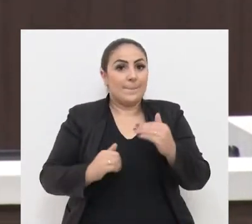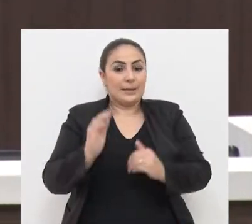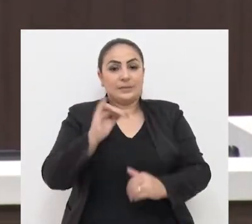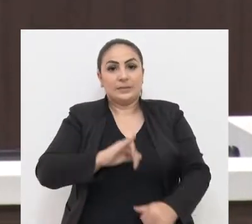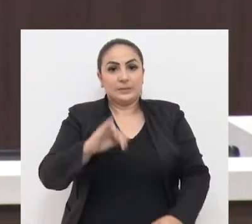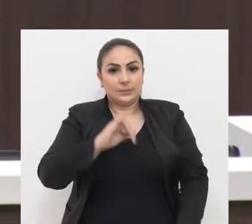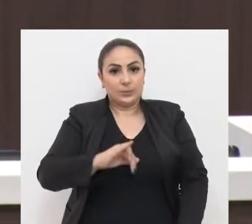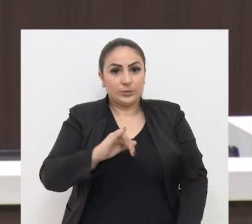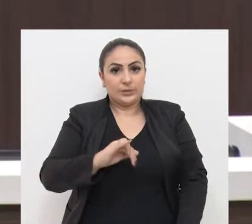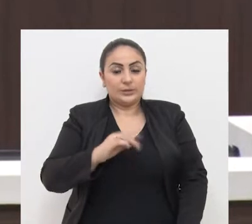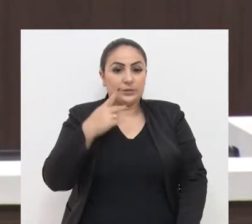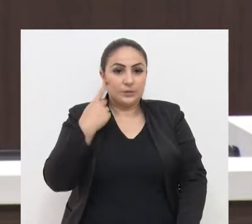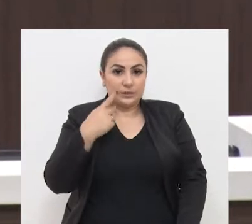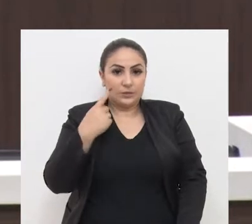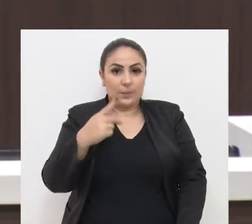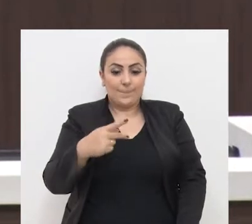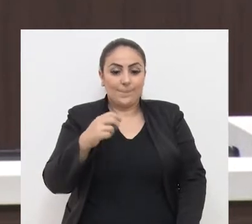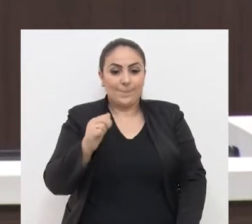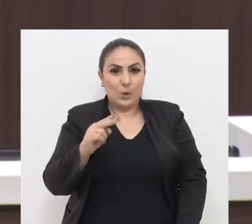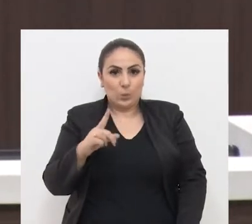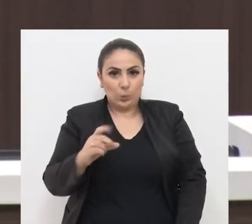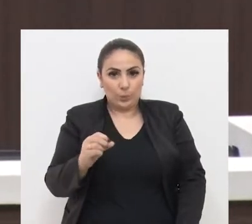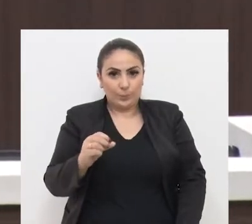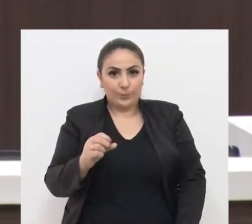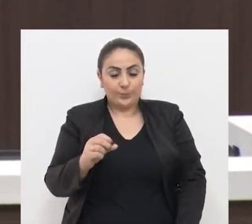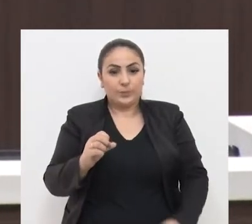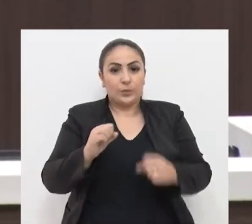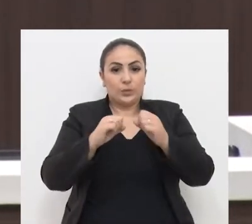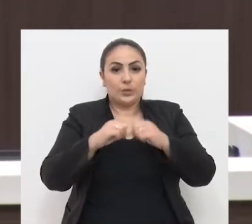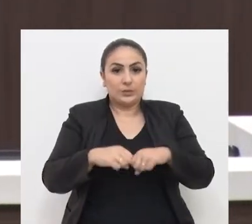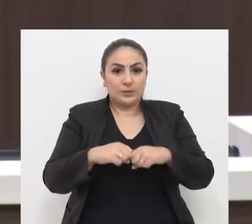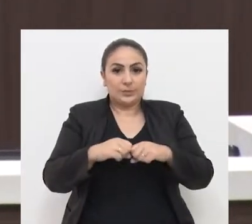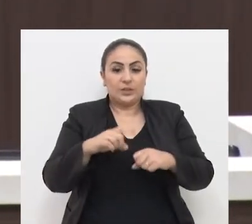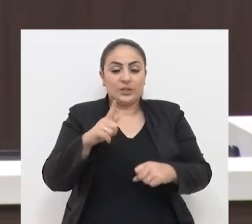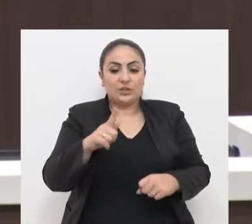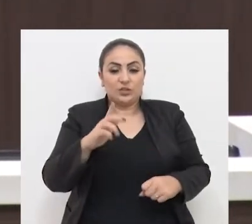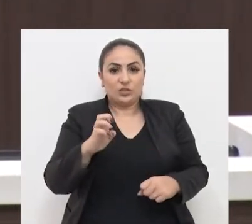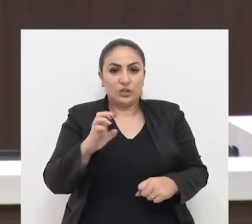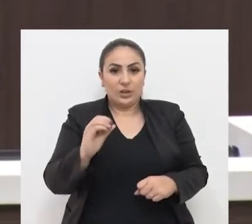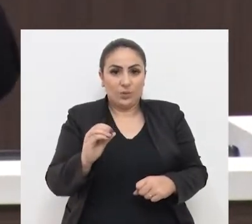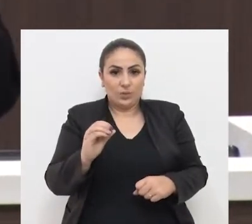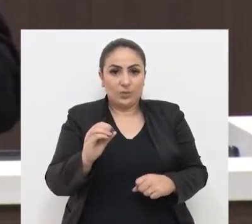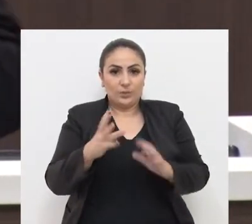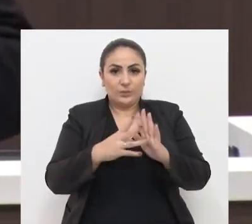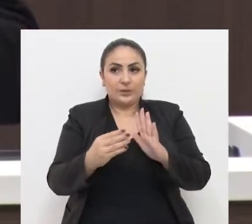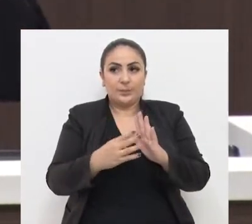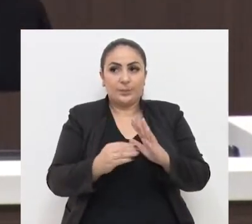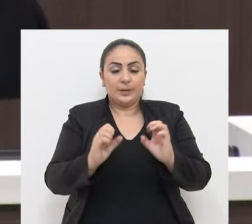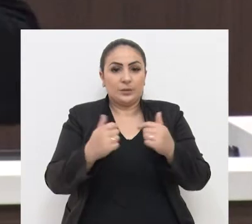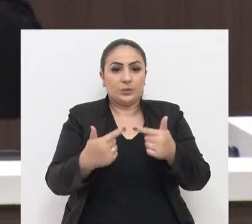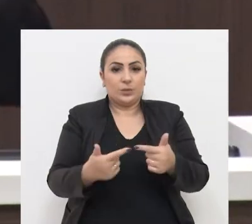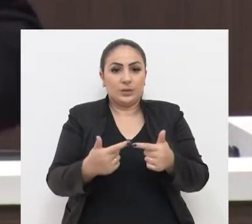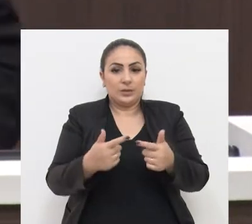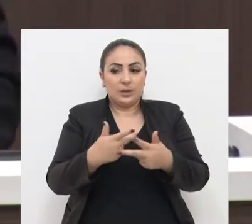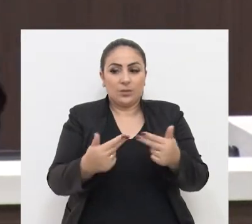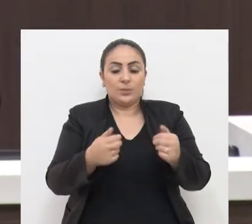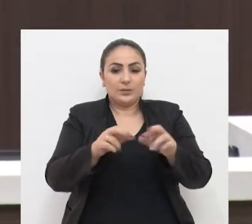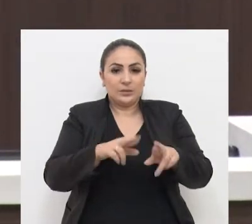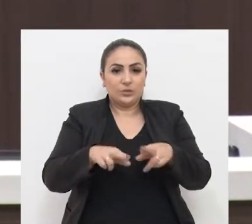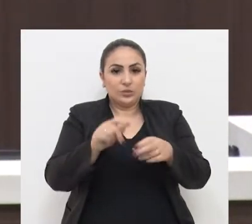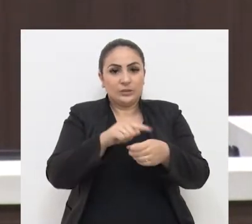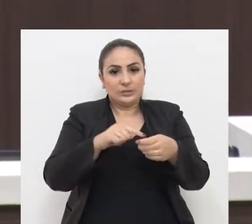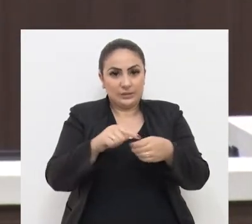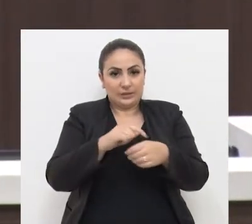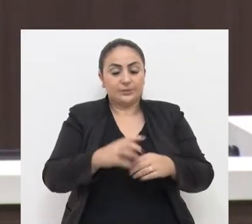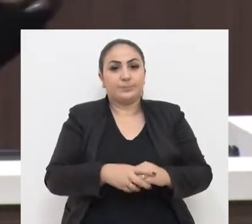mais necessário, vereador Paulo Neckley, o sistema de georreferenciamento para atuar em determinadas regiões